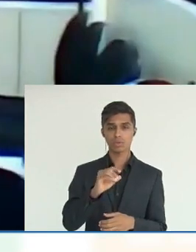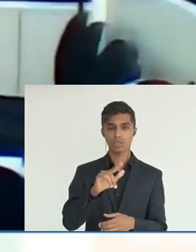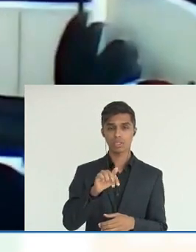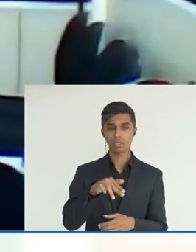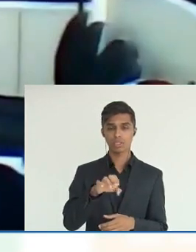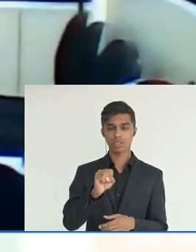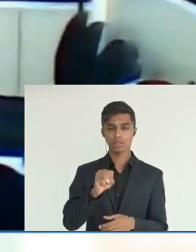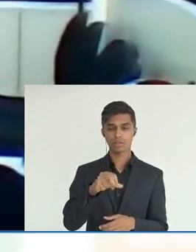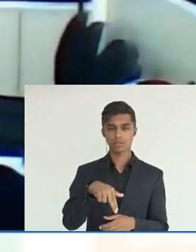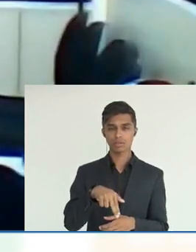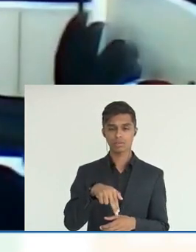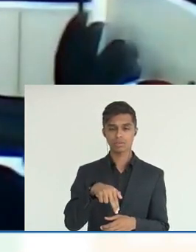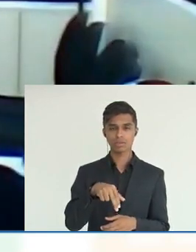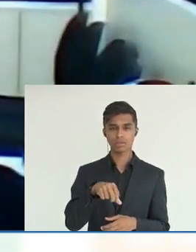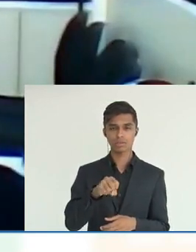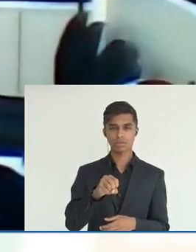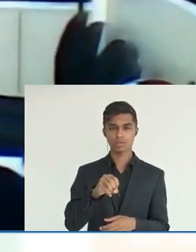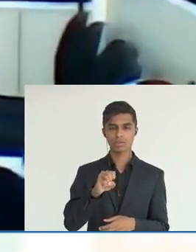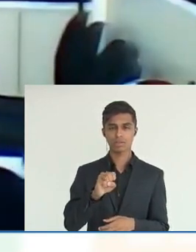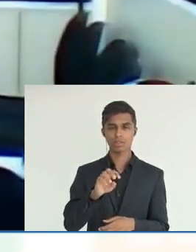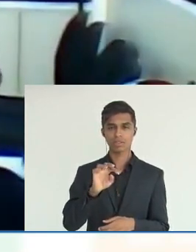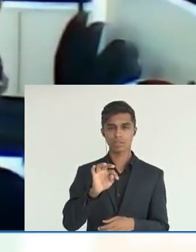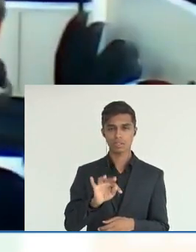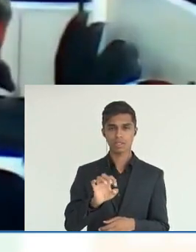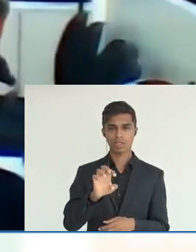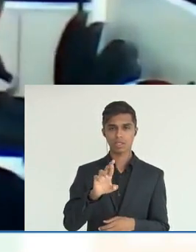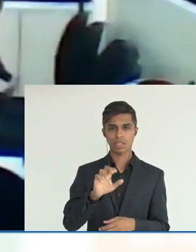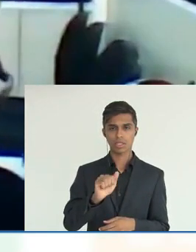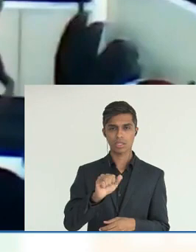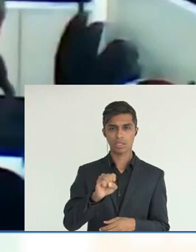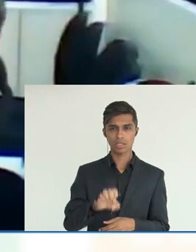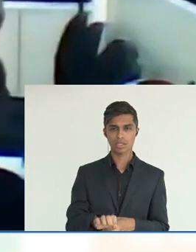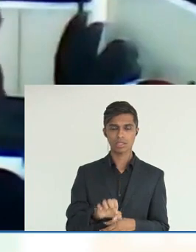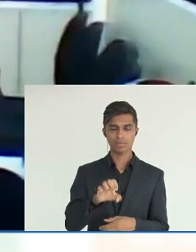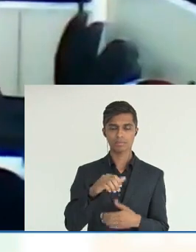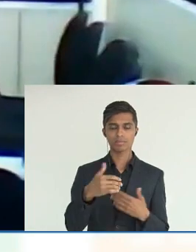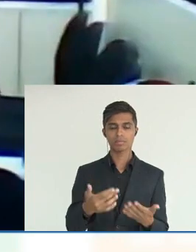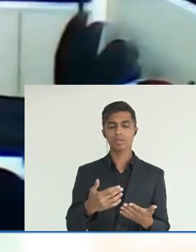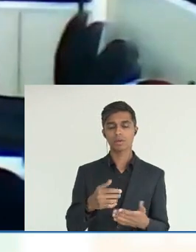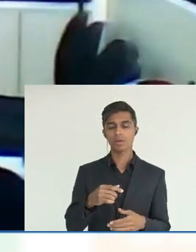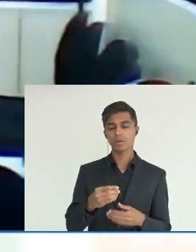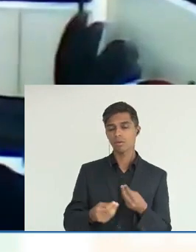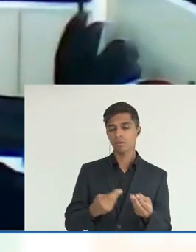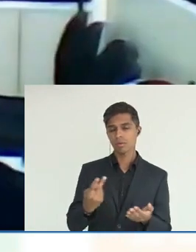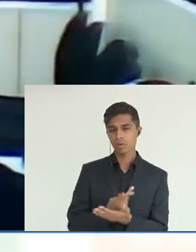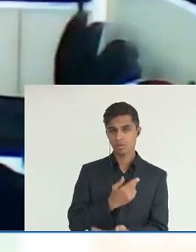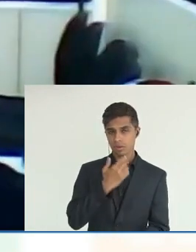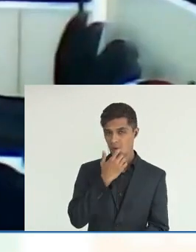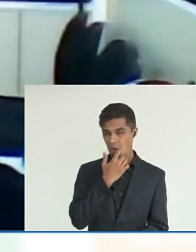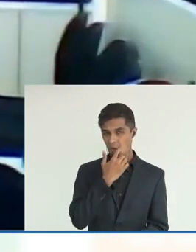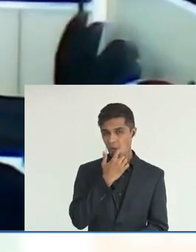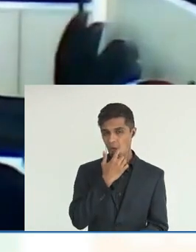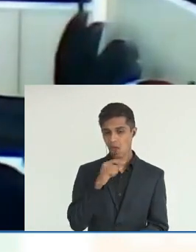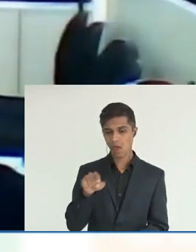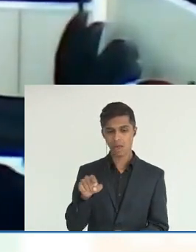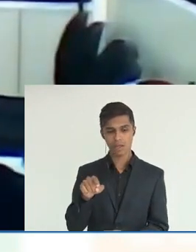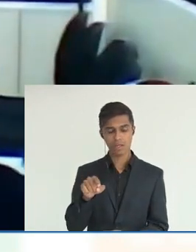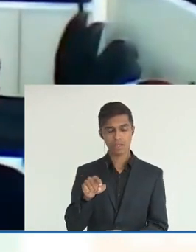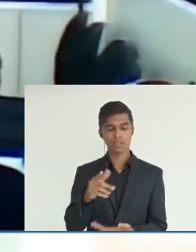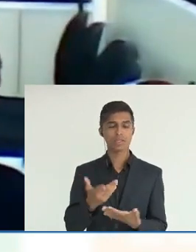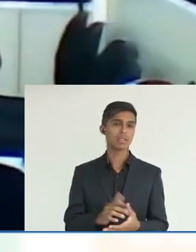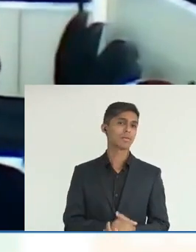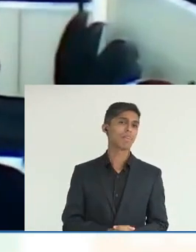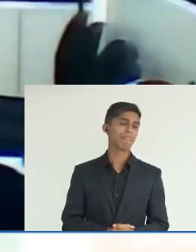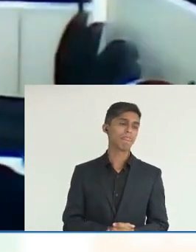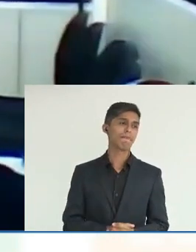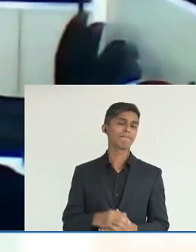né? E como funciona isso? Então, o trabalhador, né, tendo